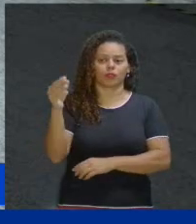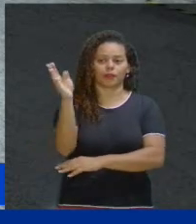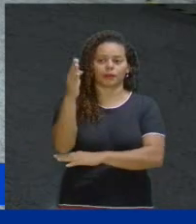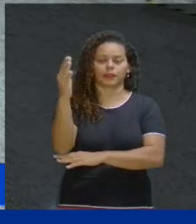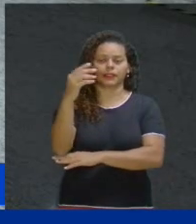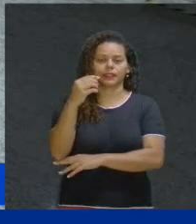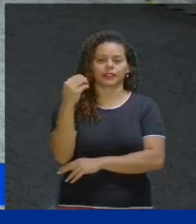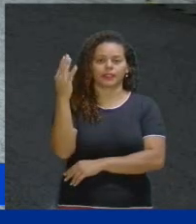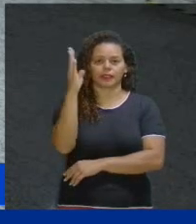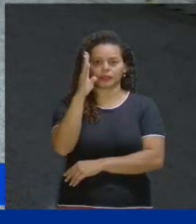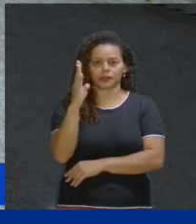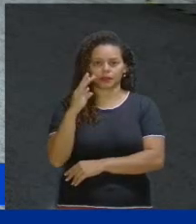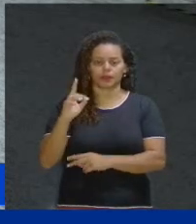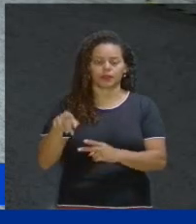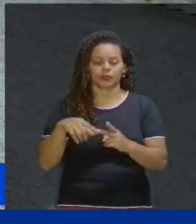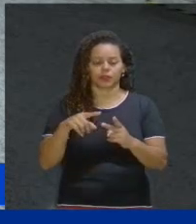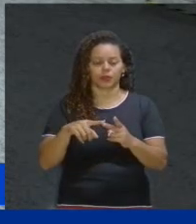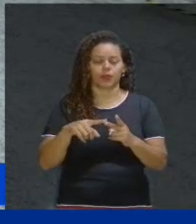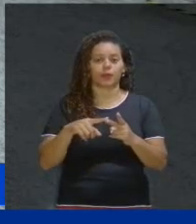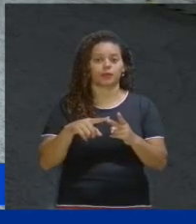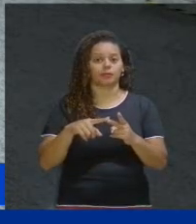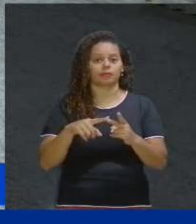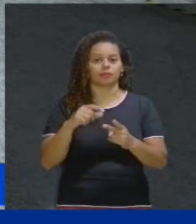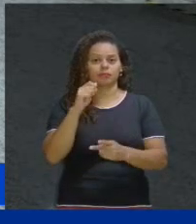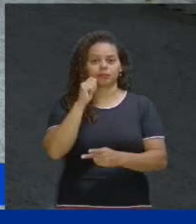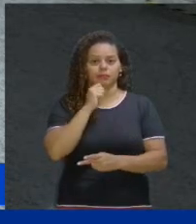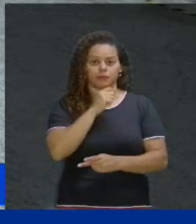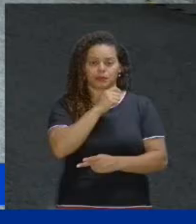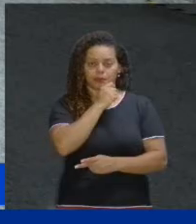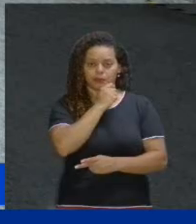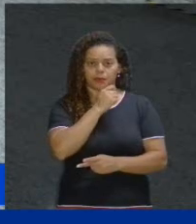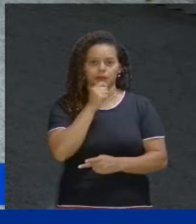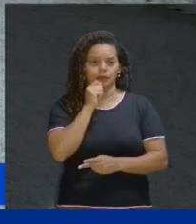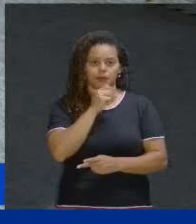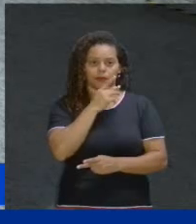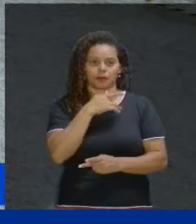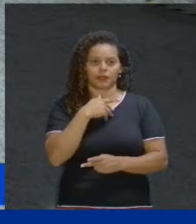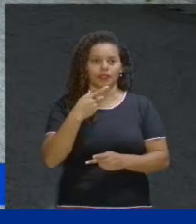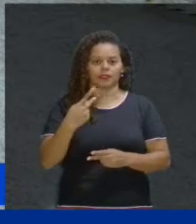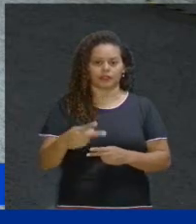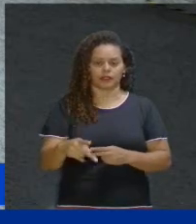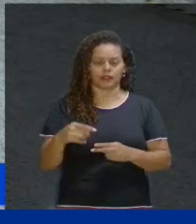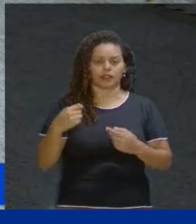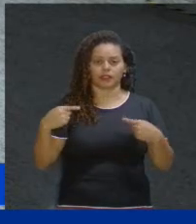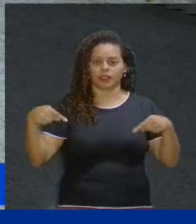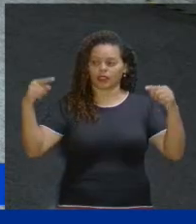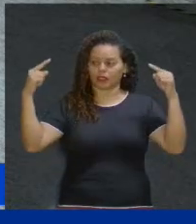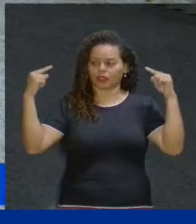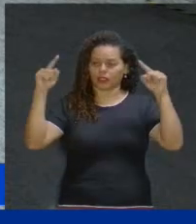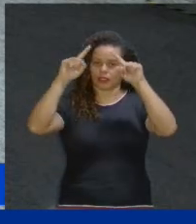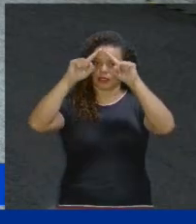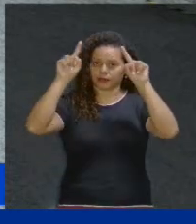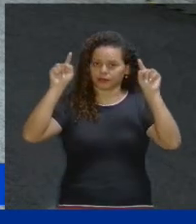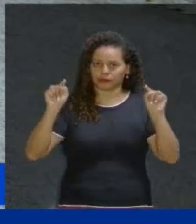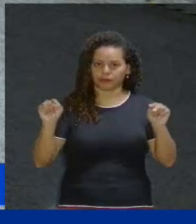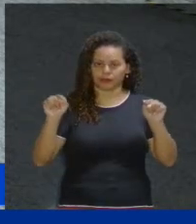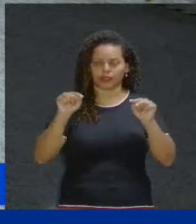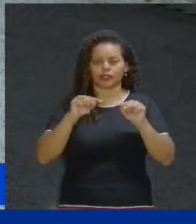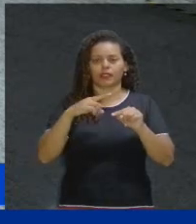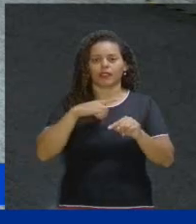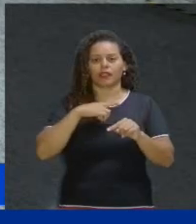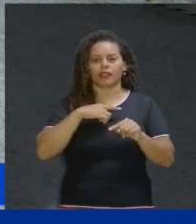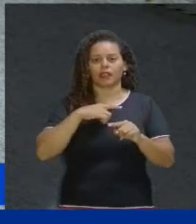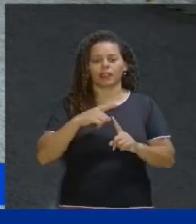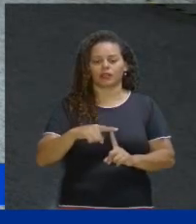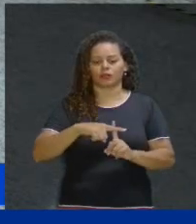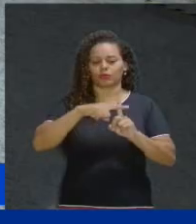Ambas estão em hastes douradas. Ao centro, entre as bandeiras, está fixado o crucifixo.